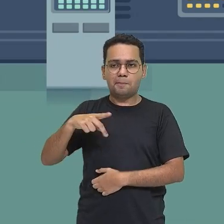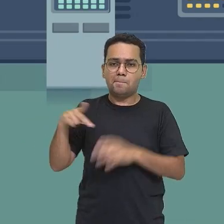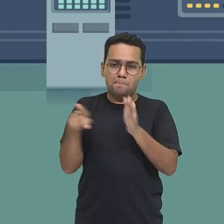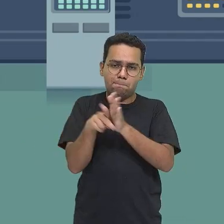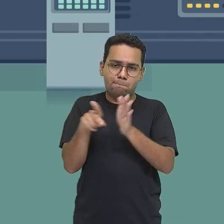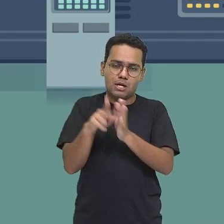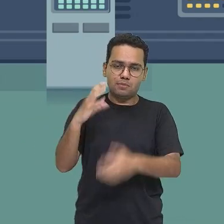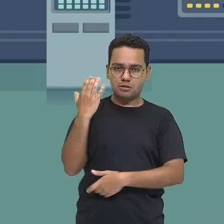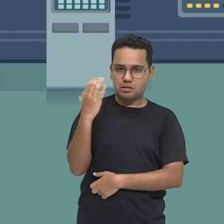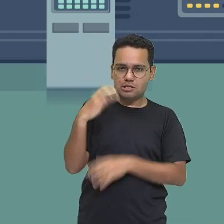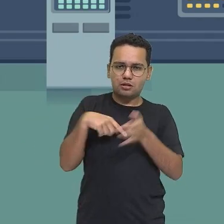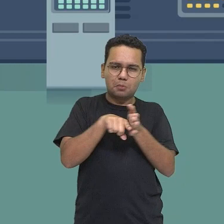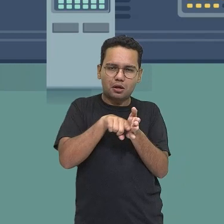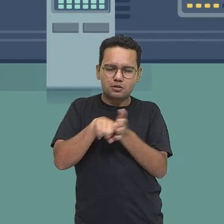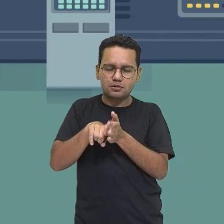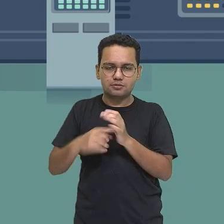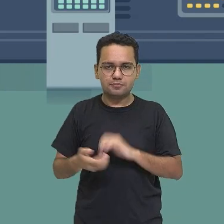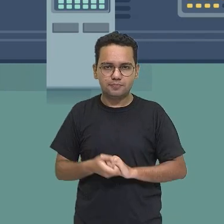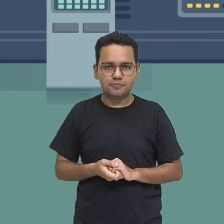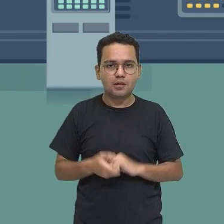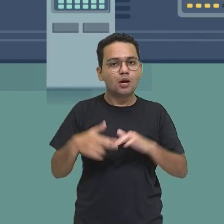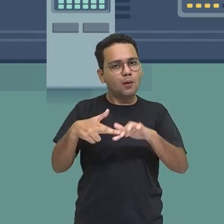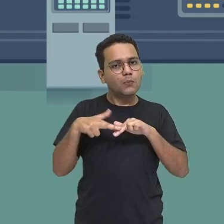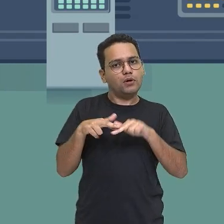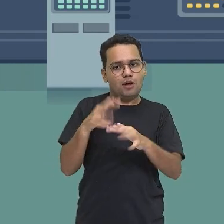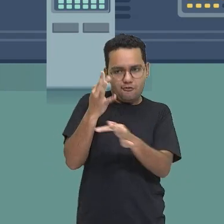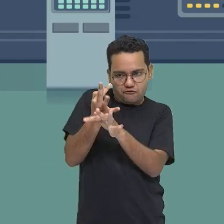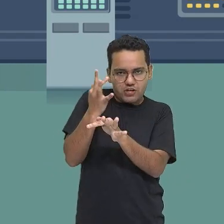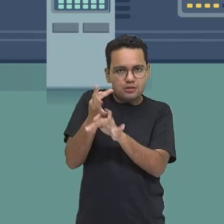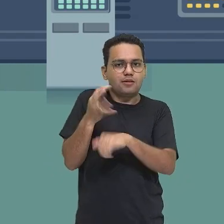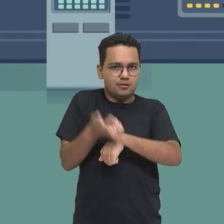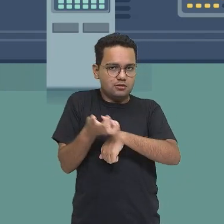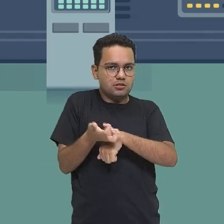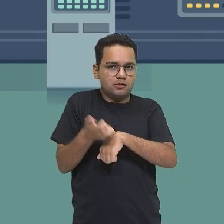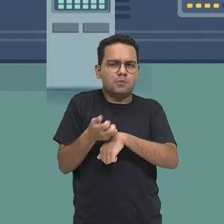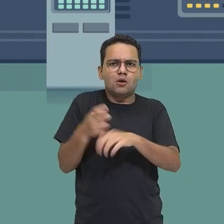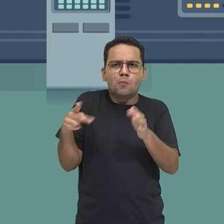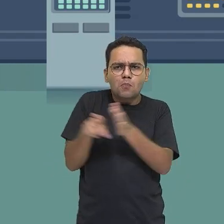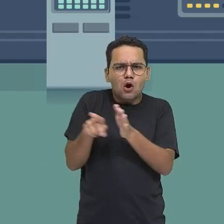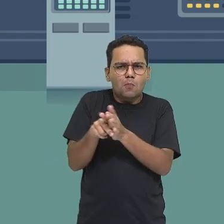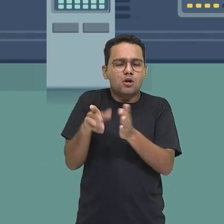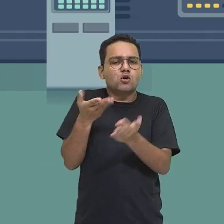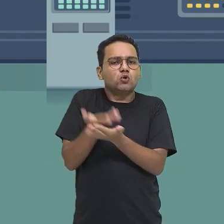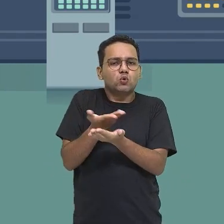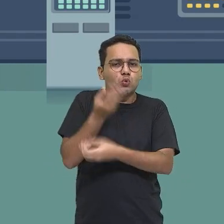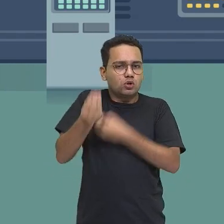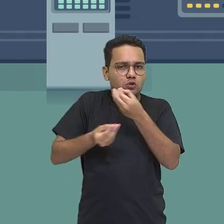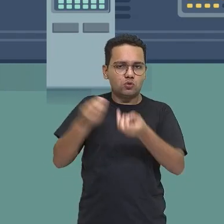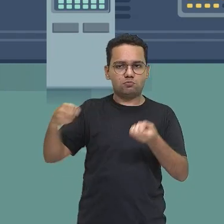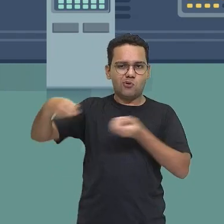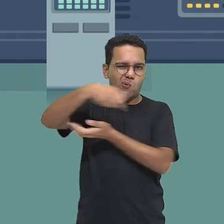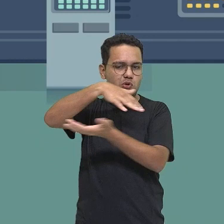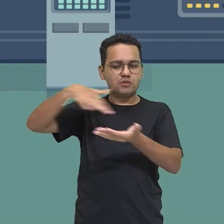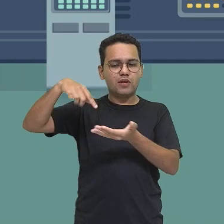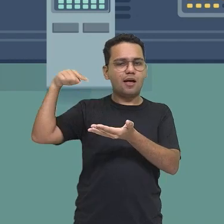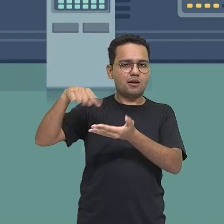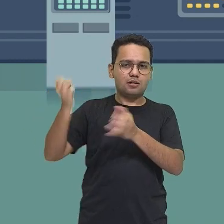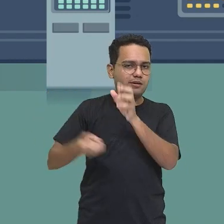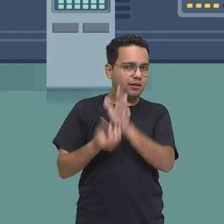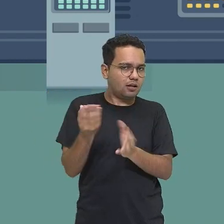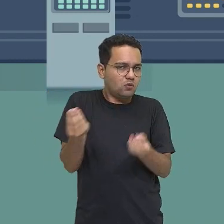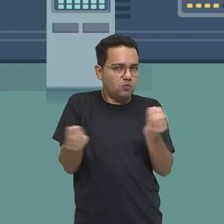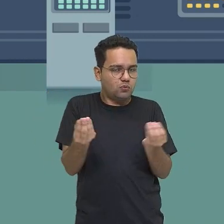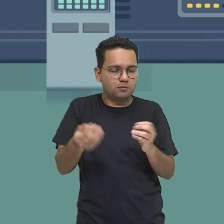científica, porque a física ela também estuda o universo e temos que descobrir como surgiu. Então temos